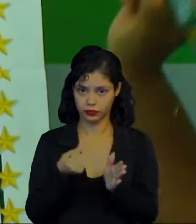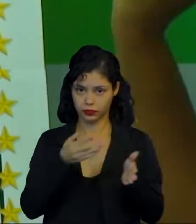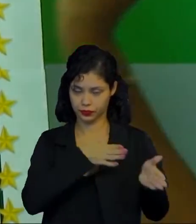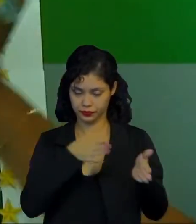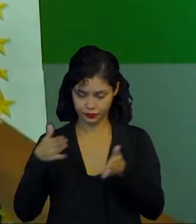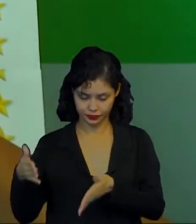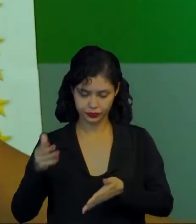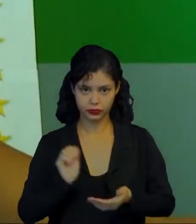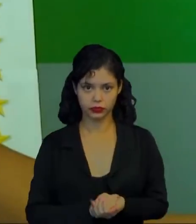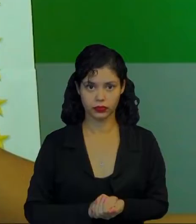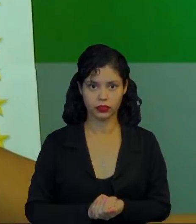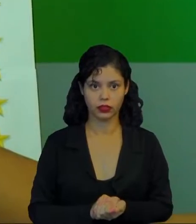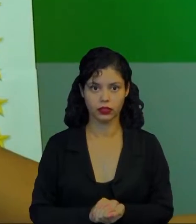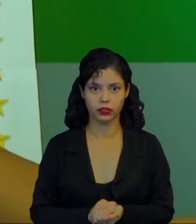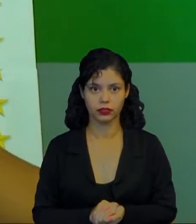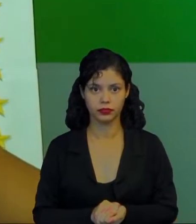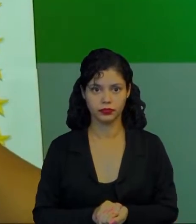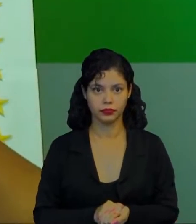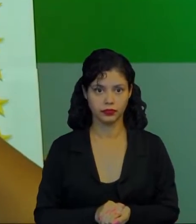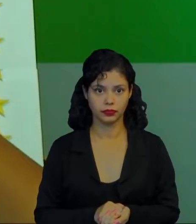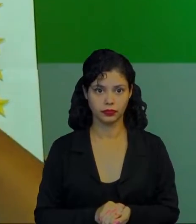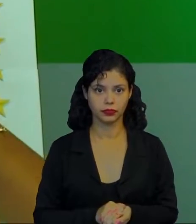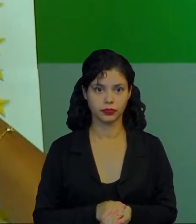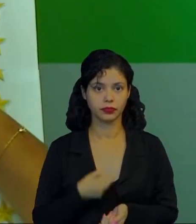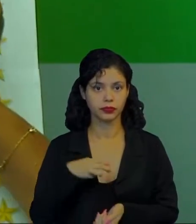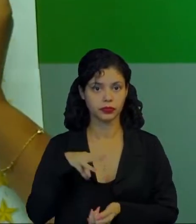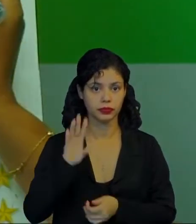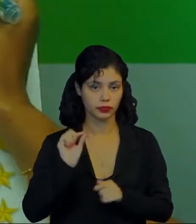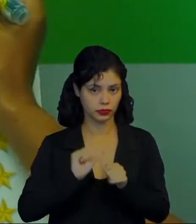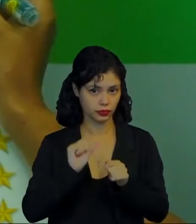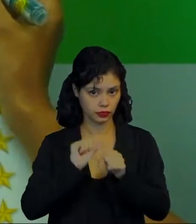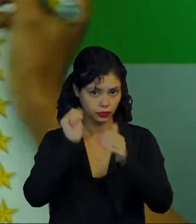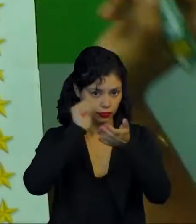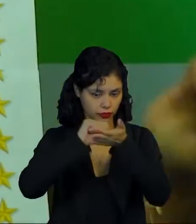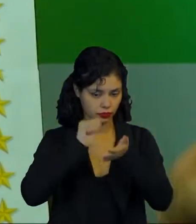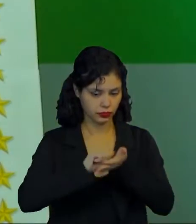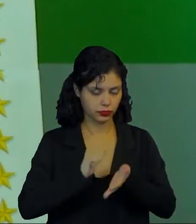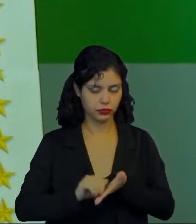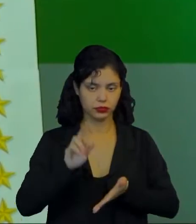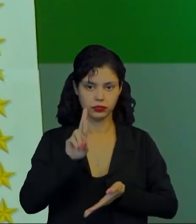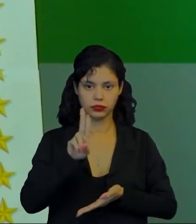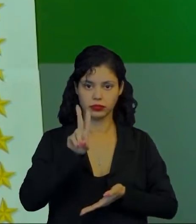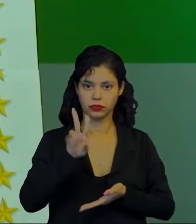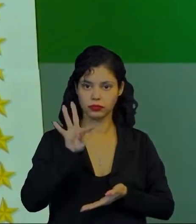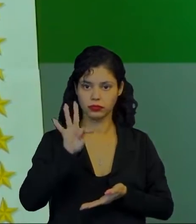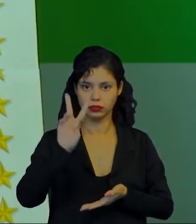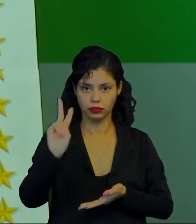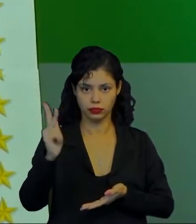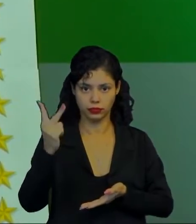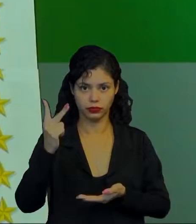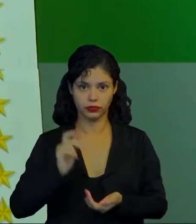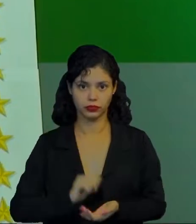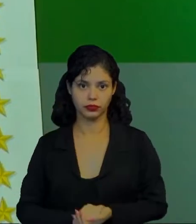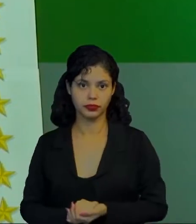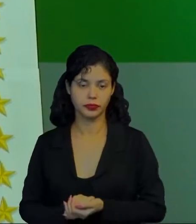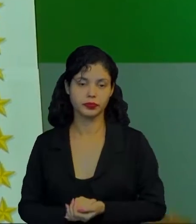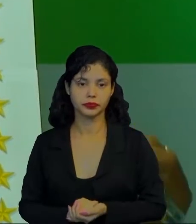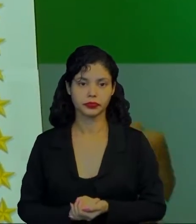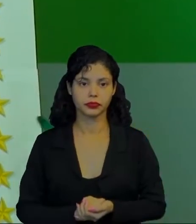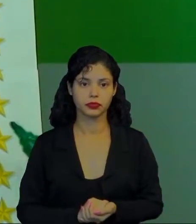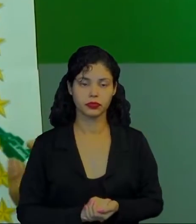parte. Ruth Rocha foi quem escreveu o nosso poema.